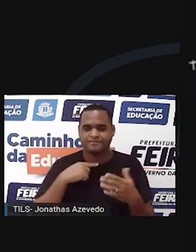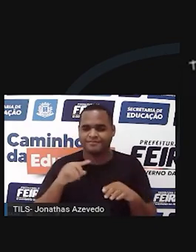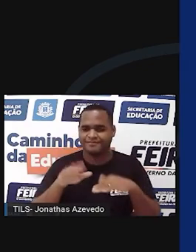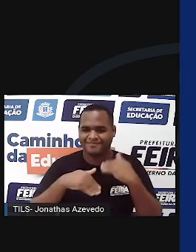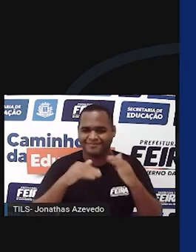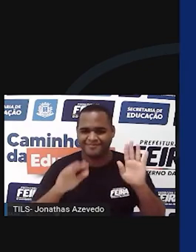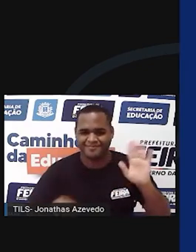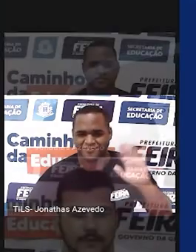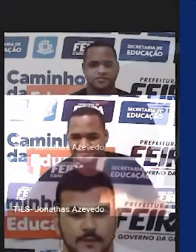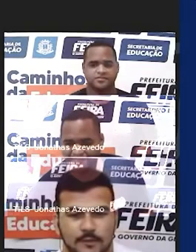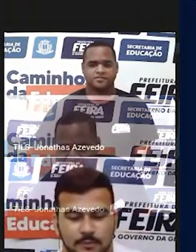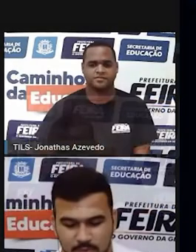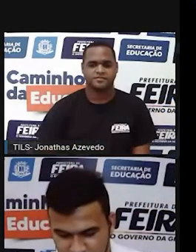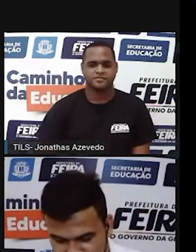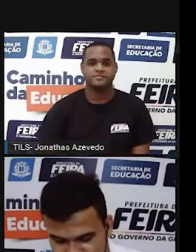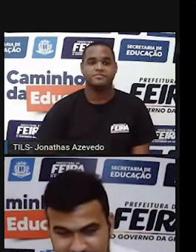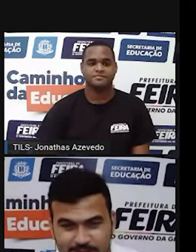próxima!